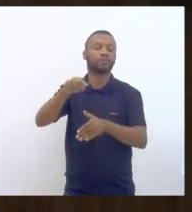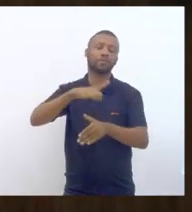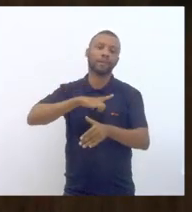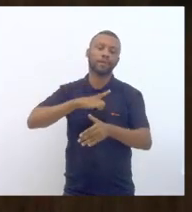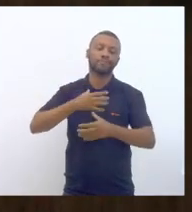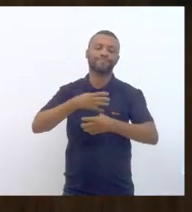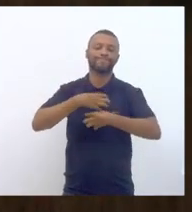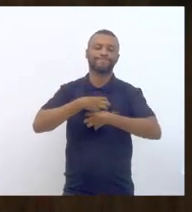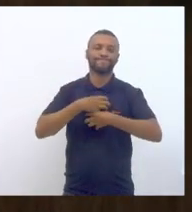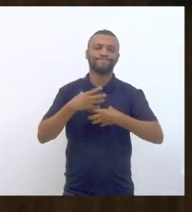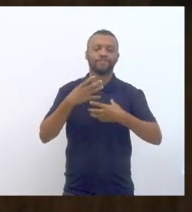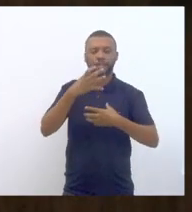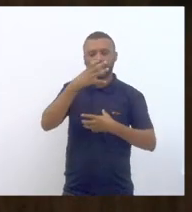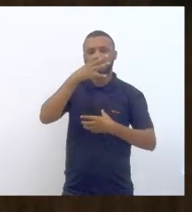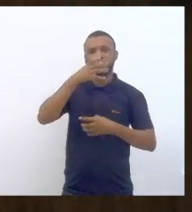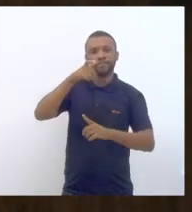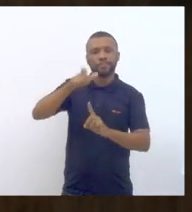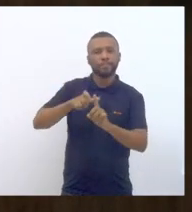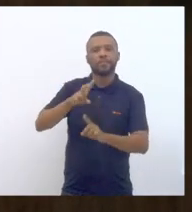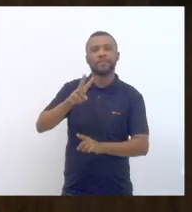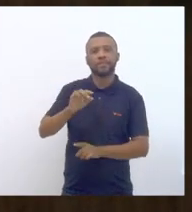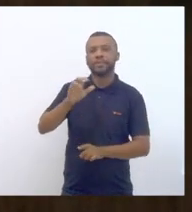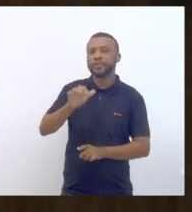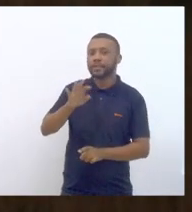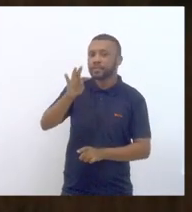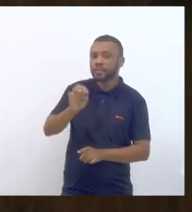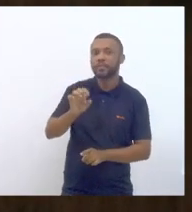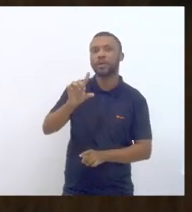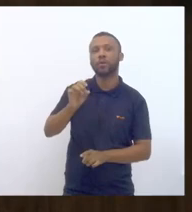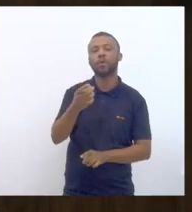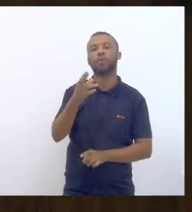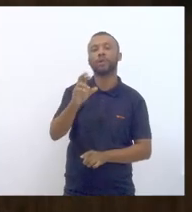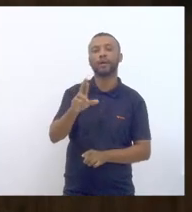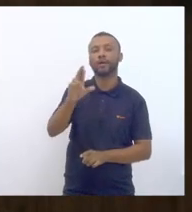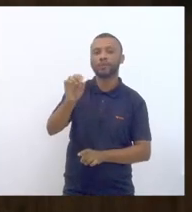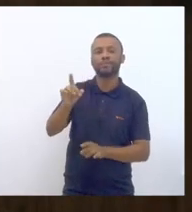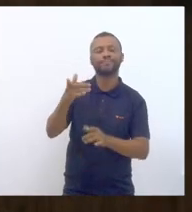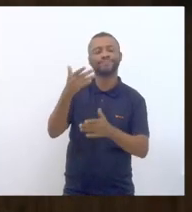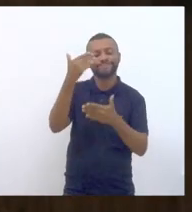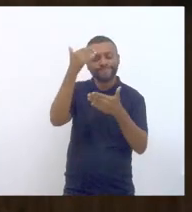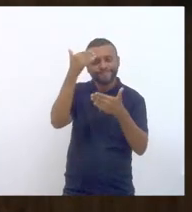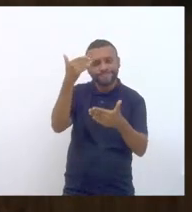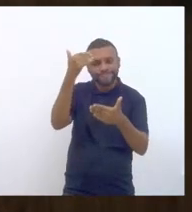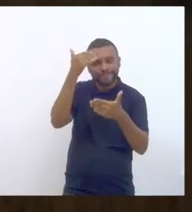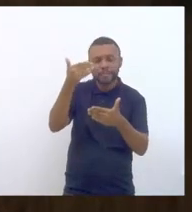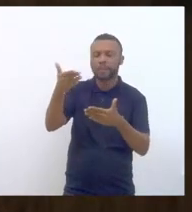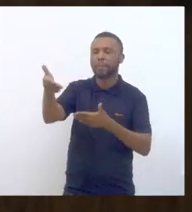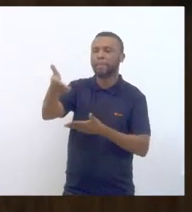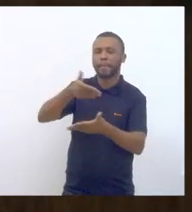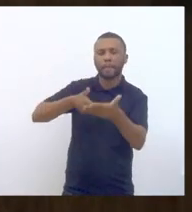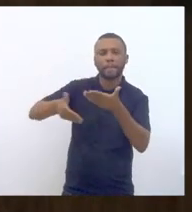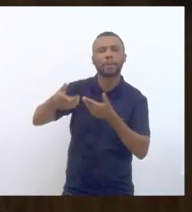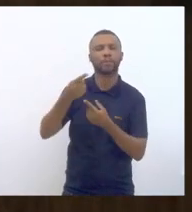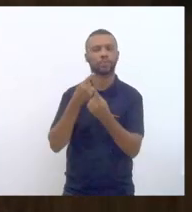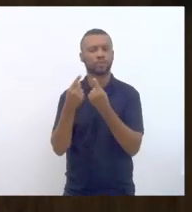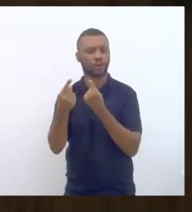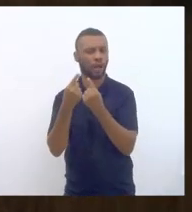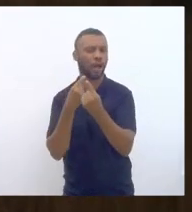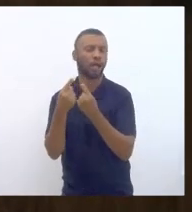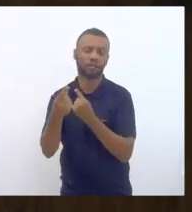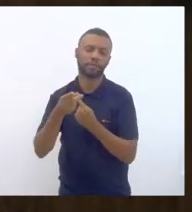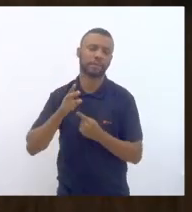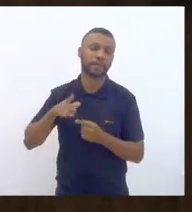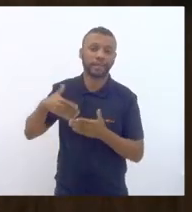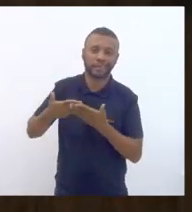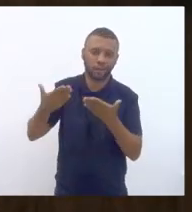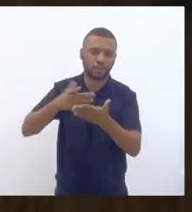muita admiração pelo Vicente Loureiro, muita gratidão pela interlocução constante que ele fez e